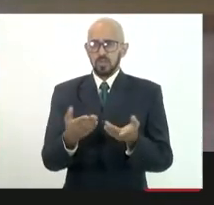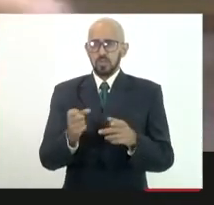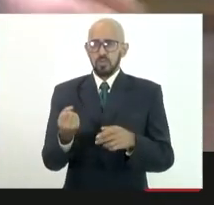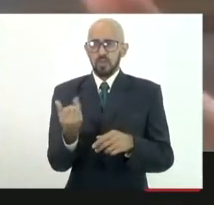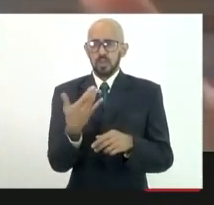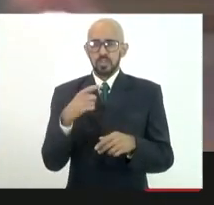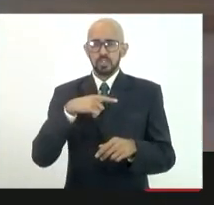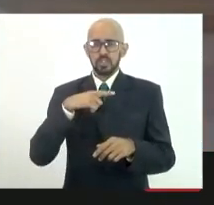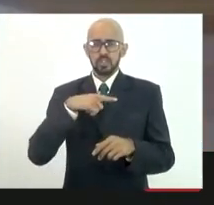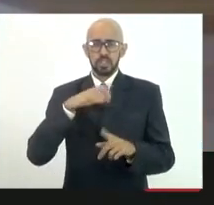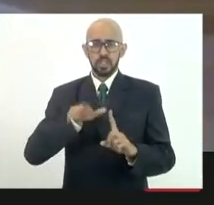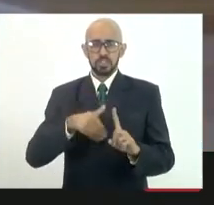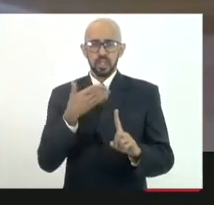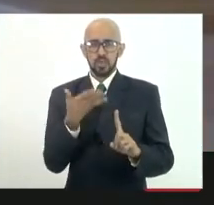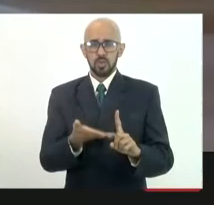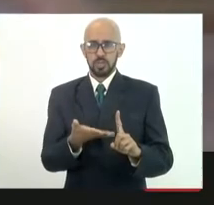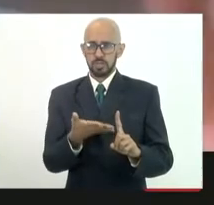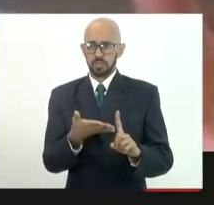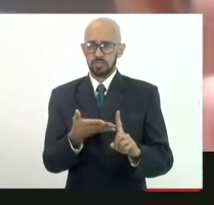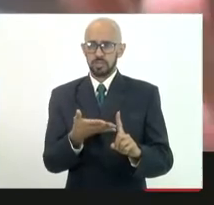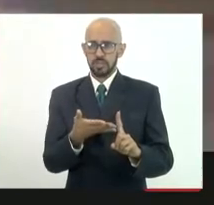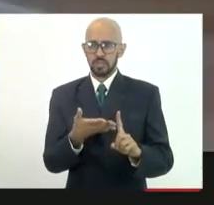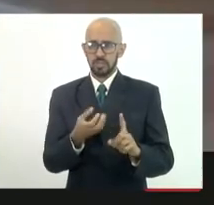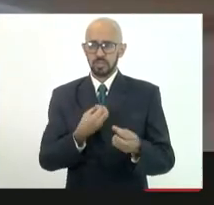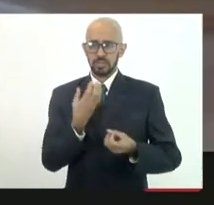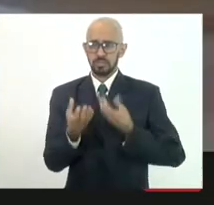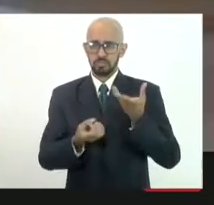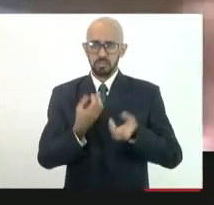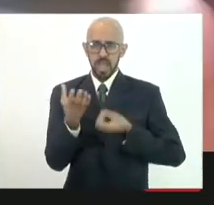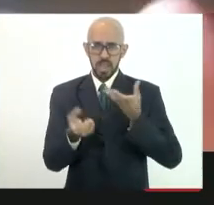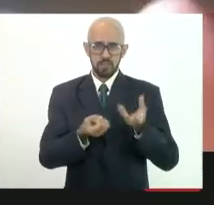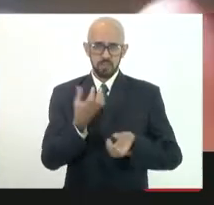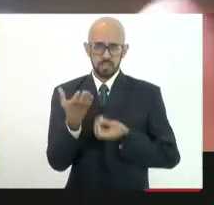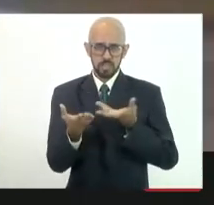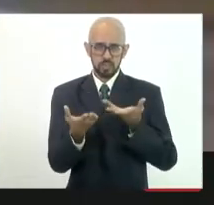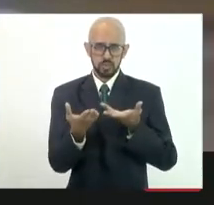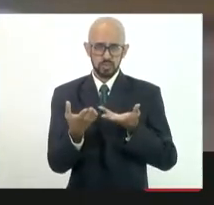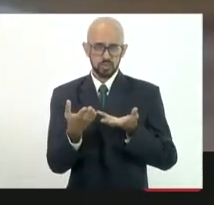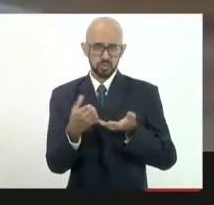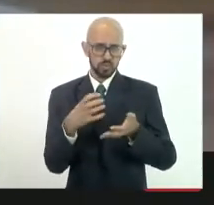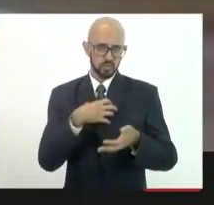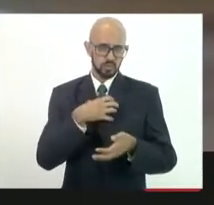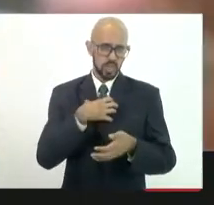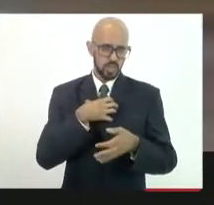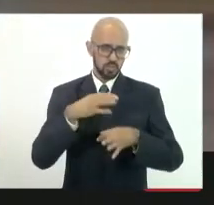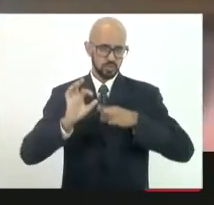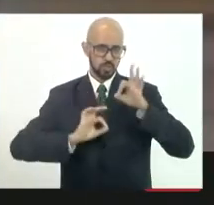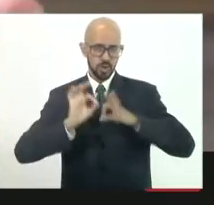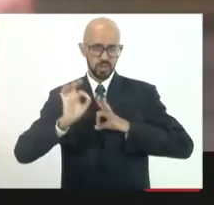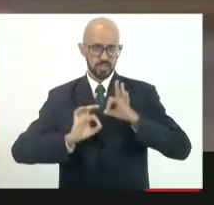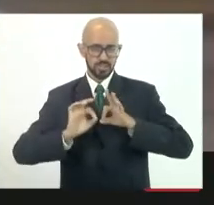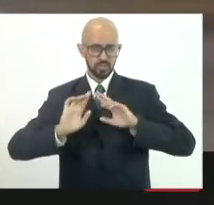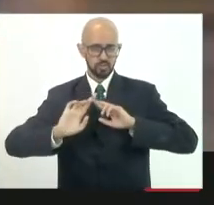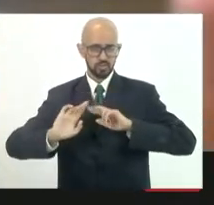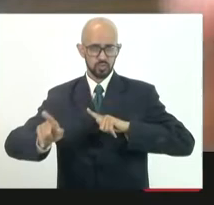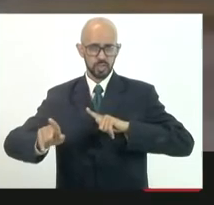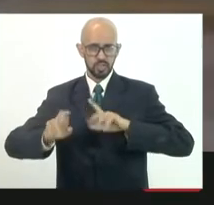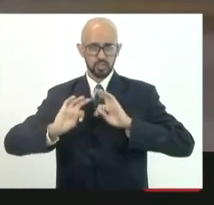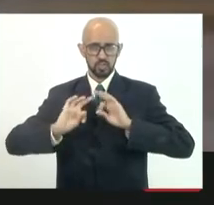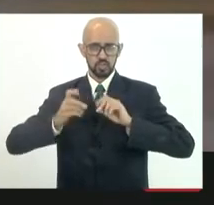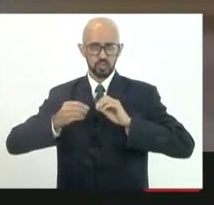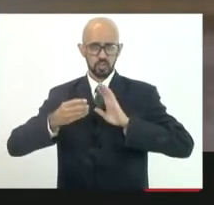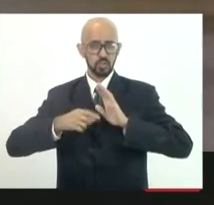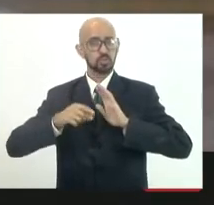o reconhecimento de manifestações, né, e de formas de organização diferentes daqueles tidos